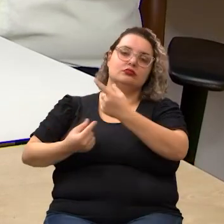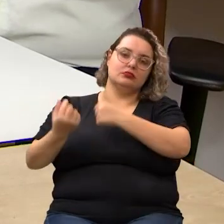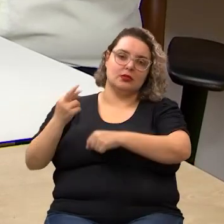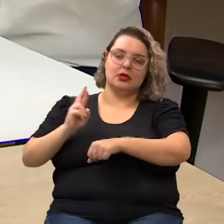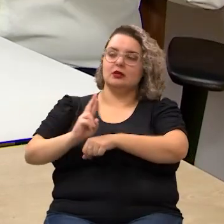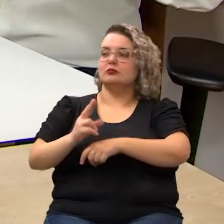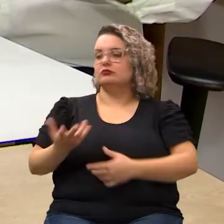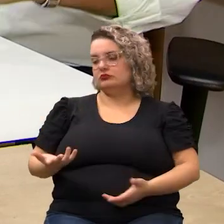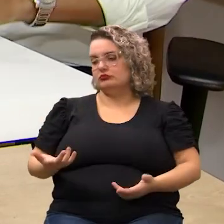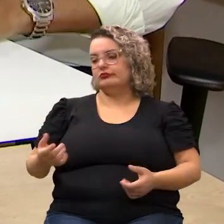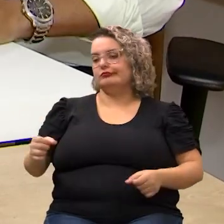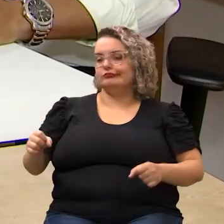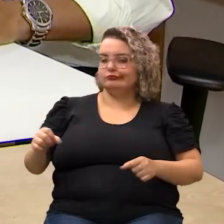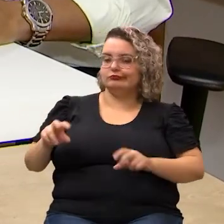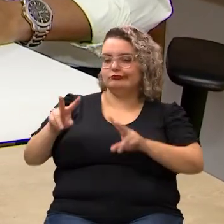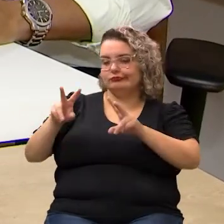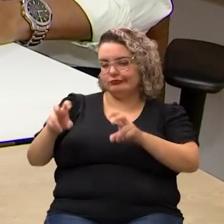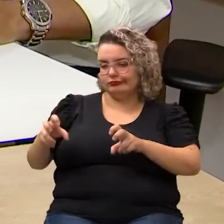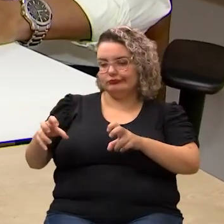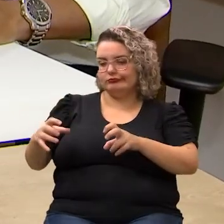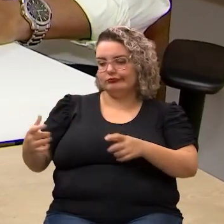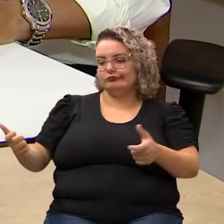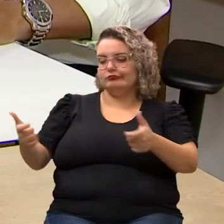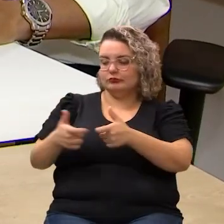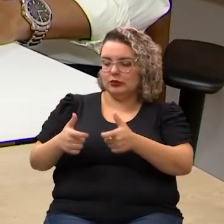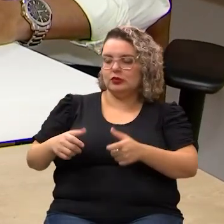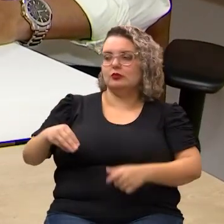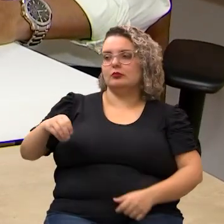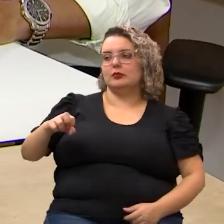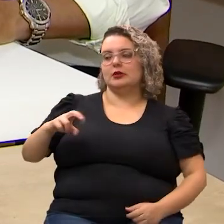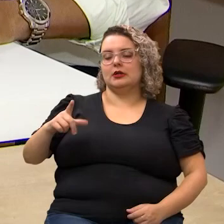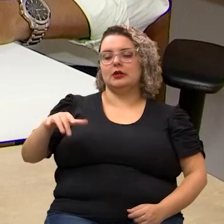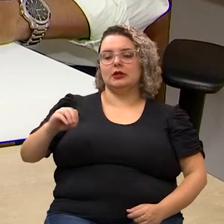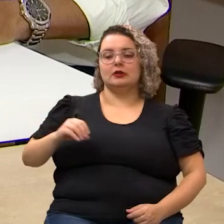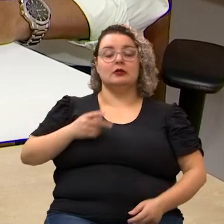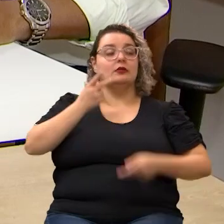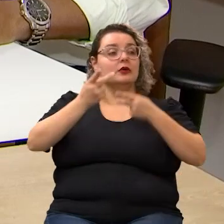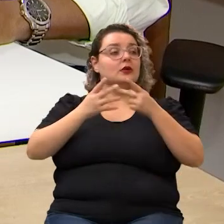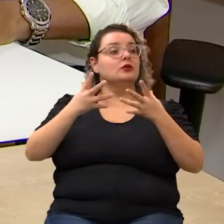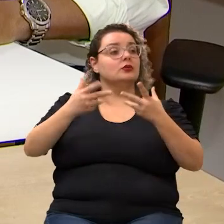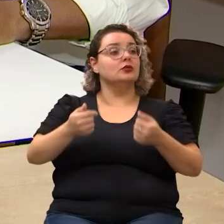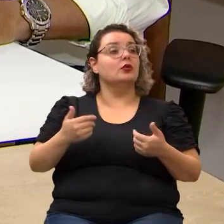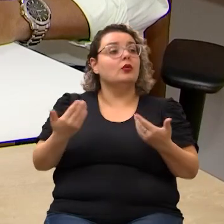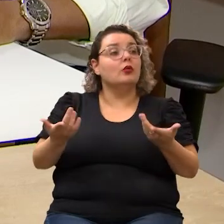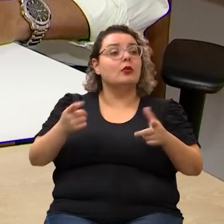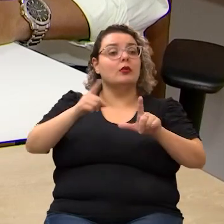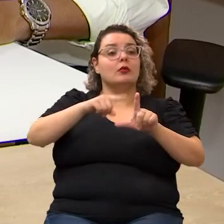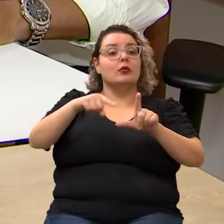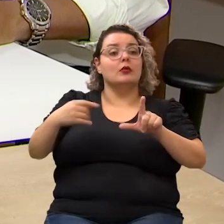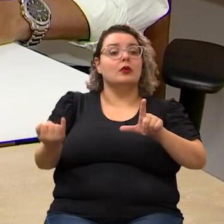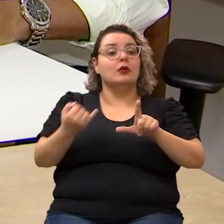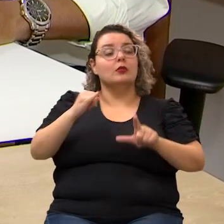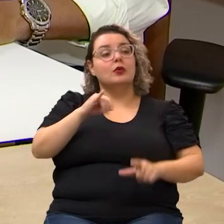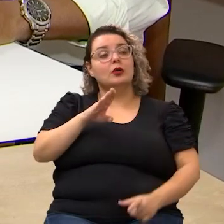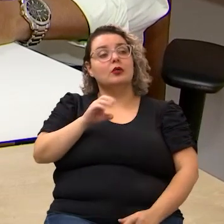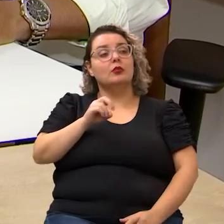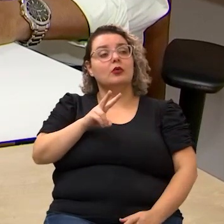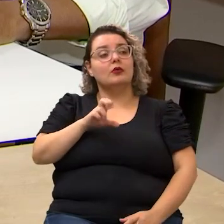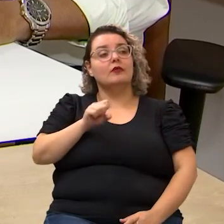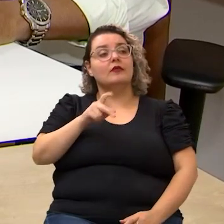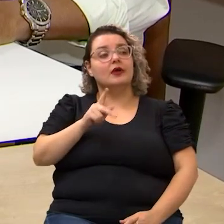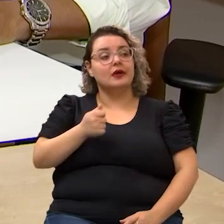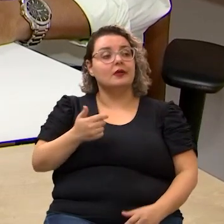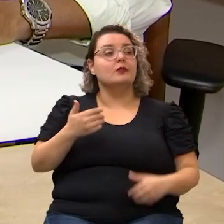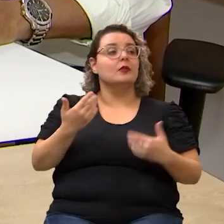ele retrai o mercado. E, Wander, falando nisso tudo, né, qual que é a importância, então, desse índice para a economia, assim, de uma